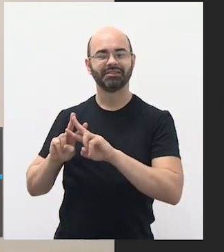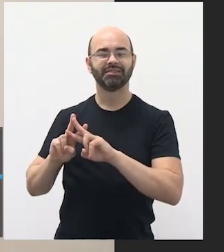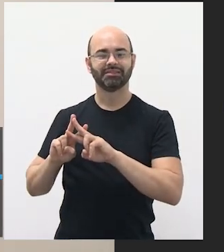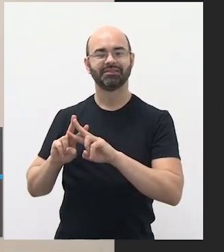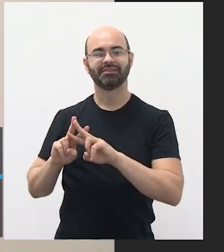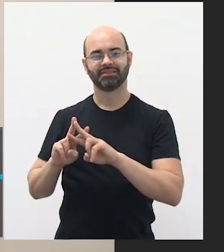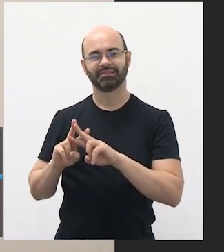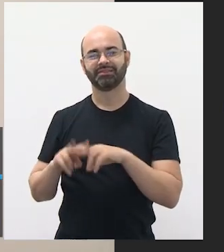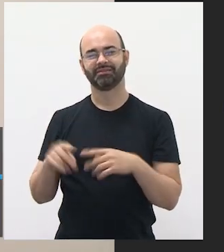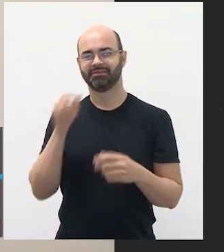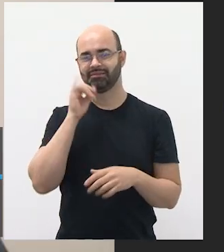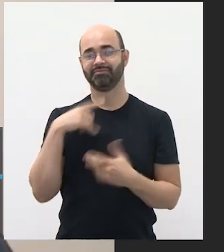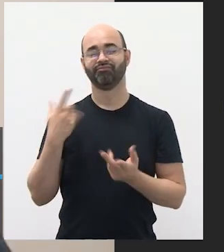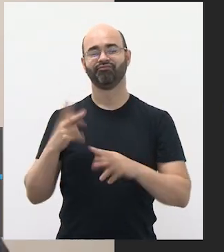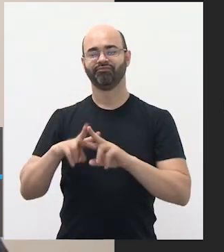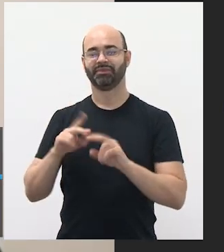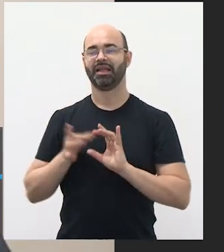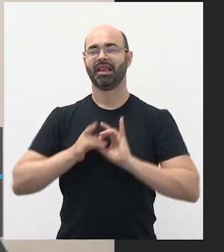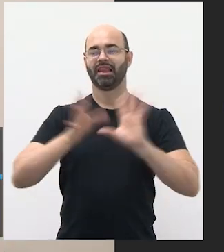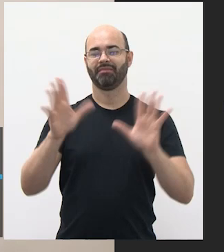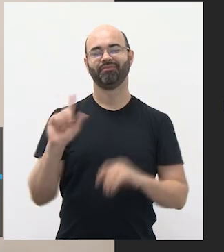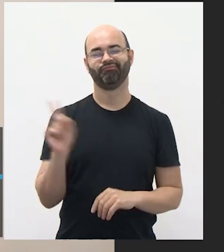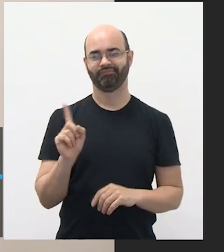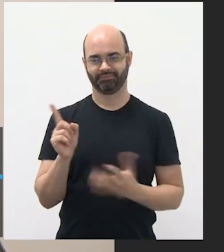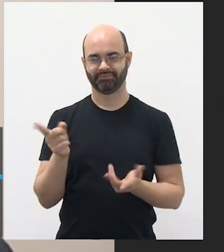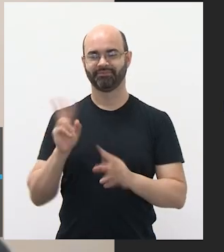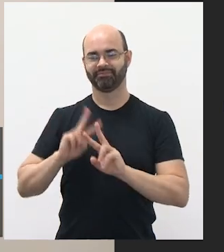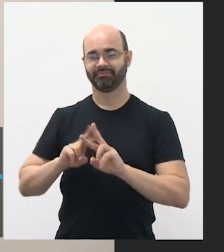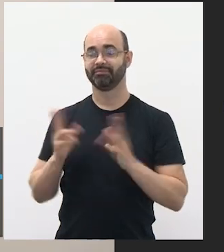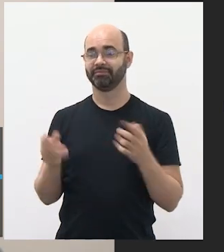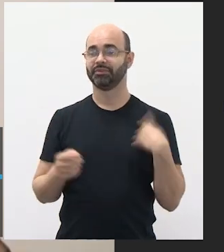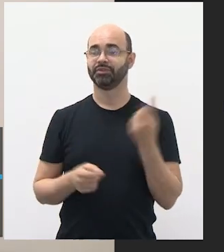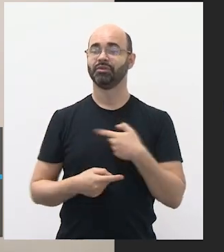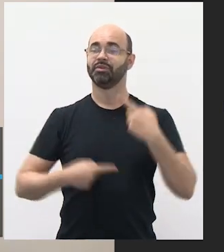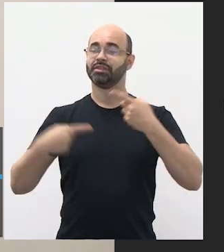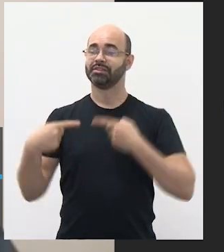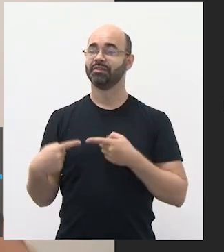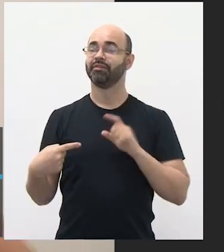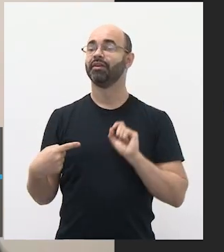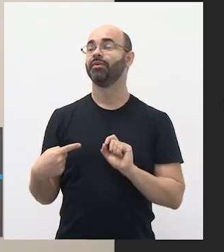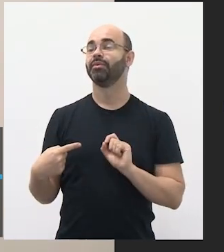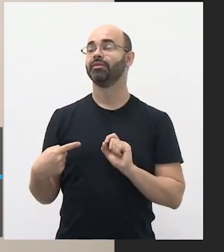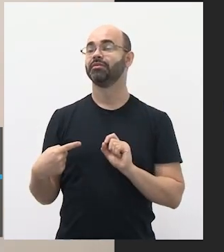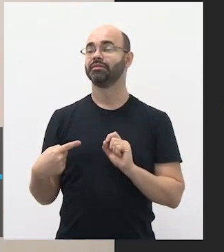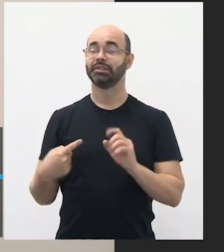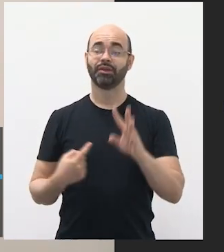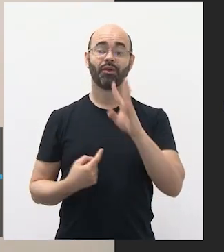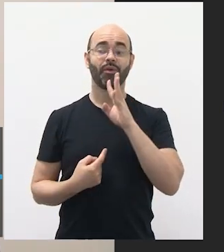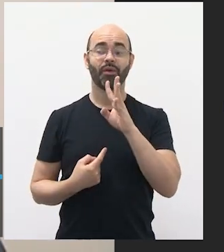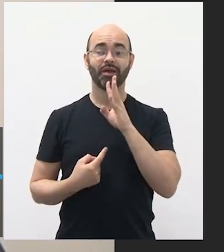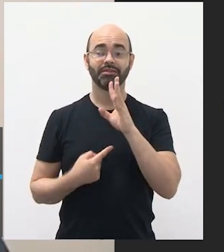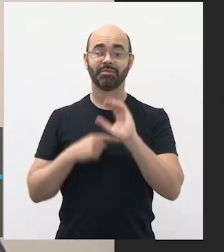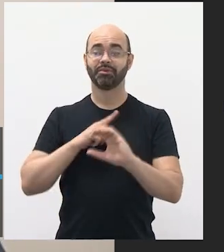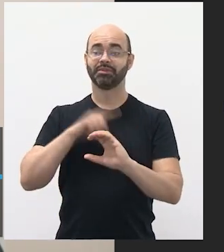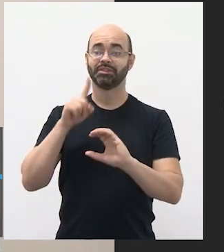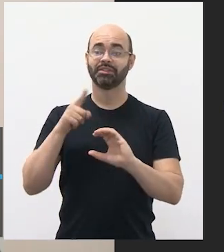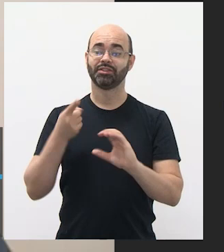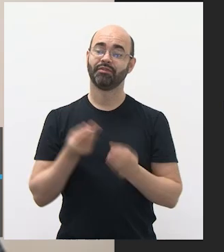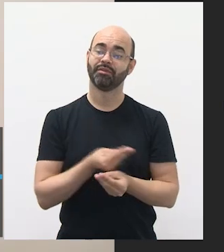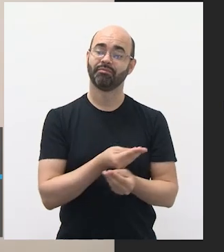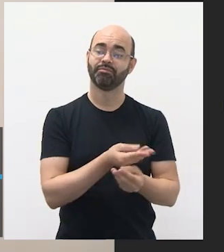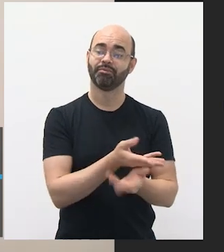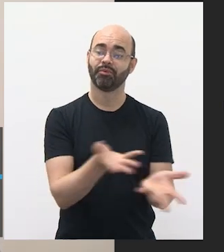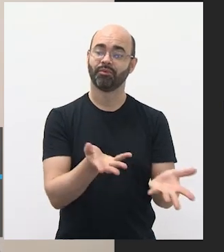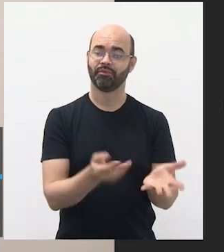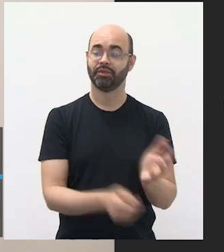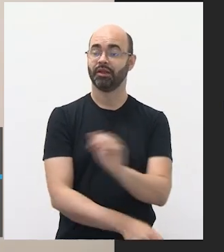pela privação de liberdade. Então, nós temos um desafio. O principal, oferecer conhecimento científico para os nossos alunos, para